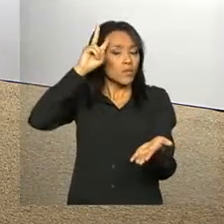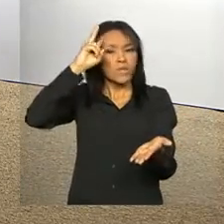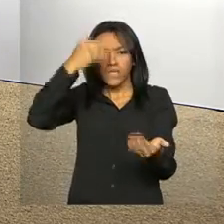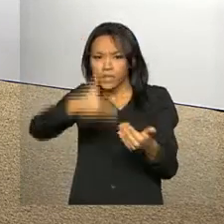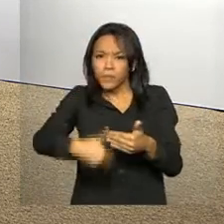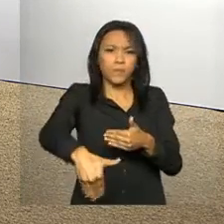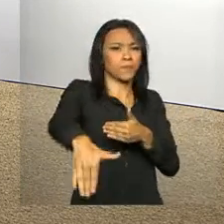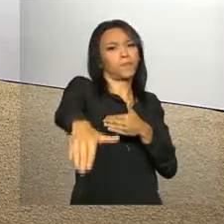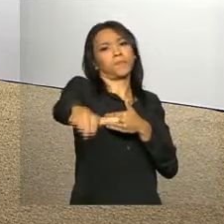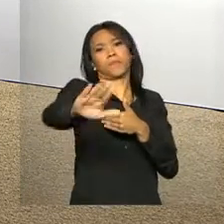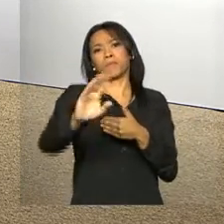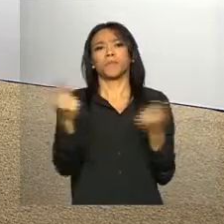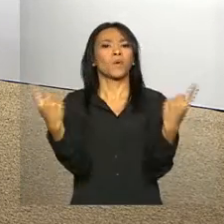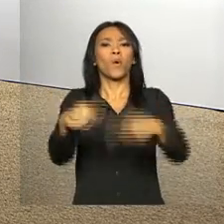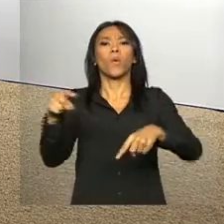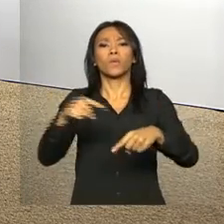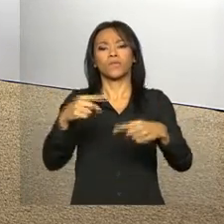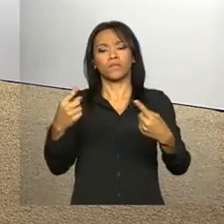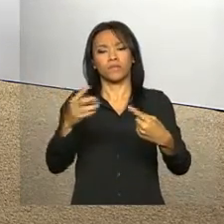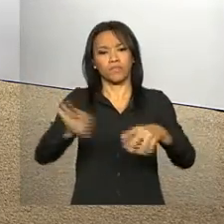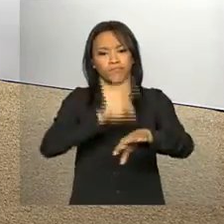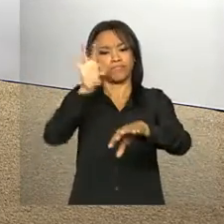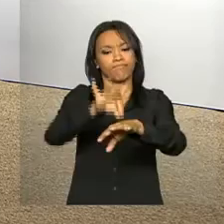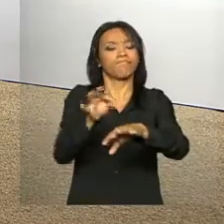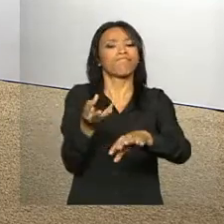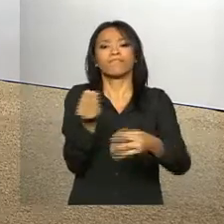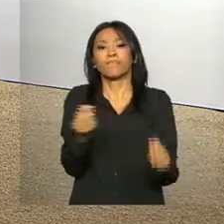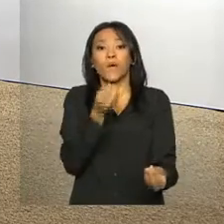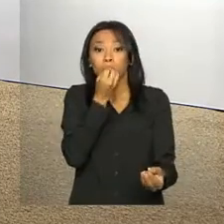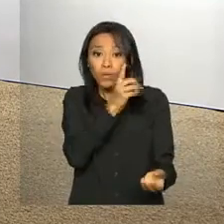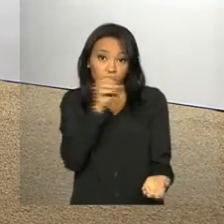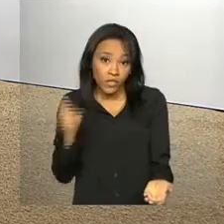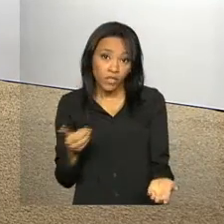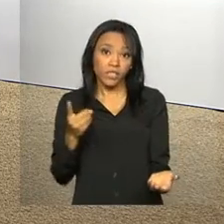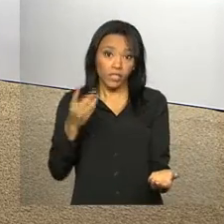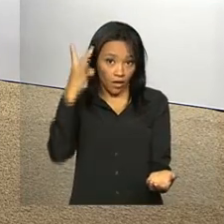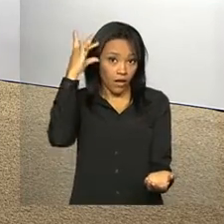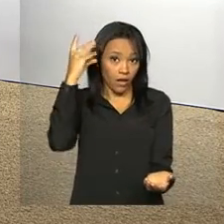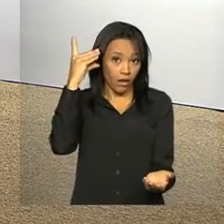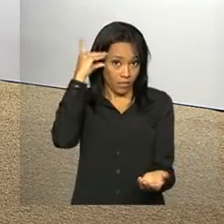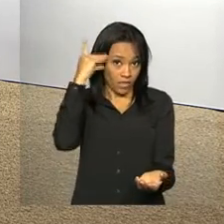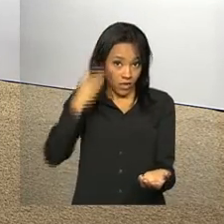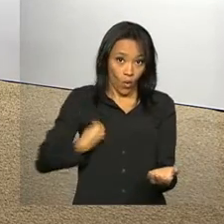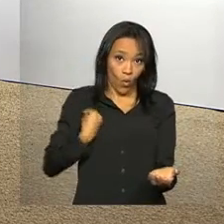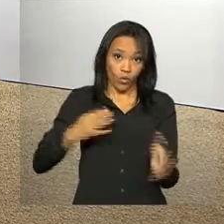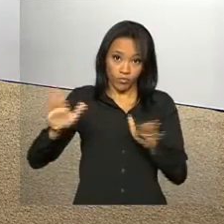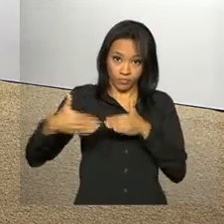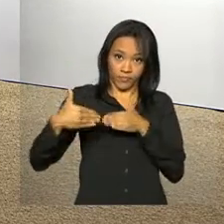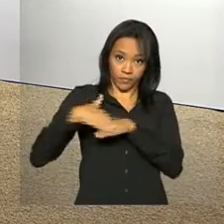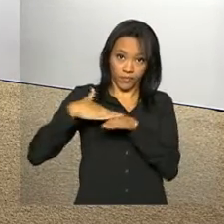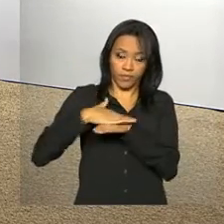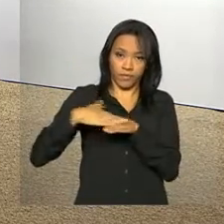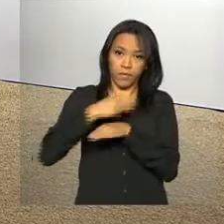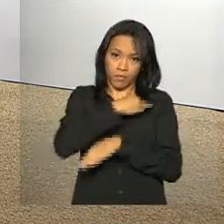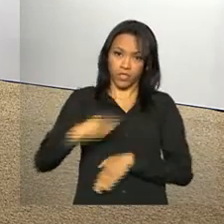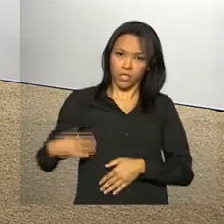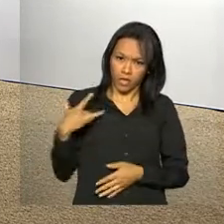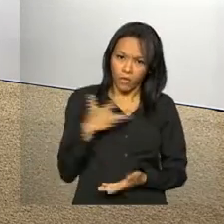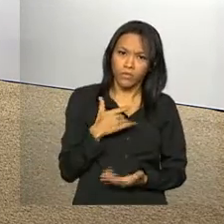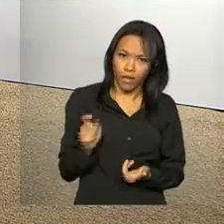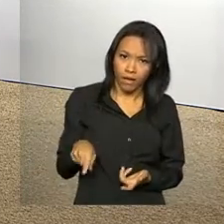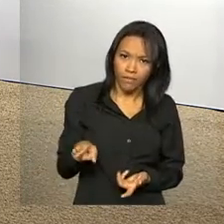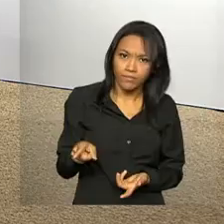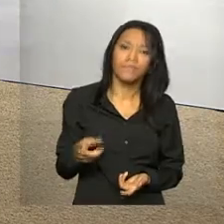no combate ao aedes aegypti ano um dia a presidenta se encontra agora de manhã com o ministro da saúde não é bom